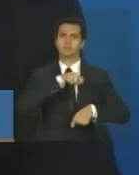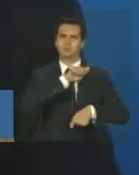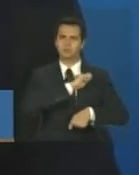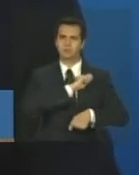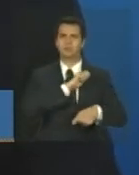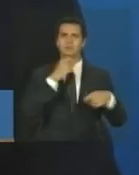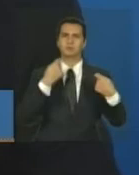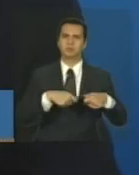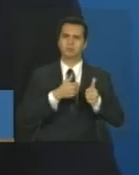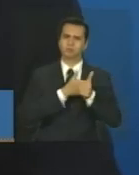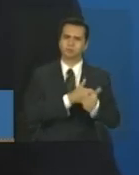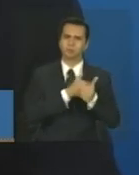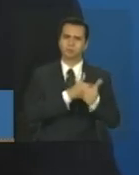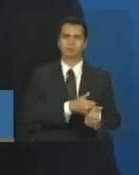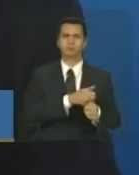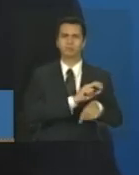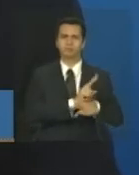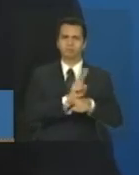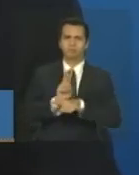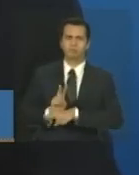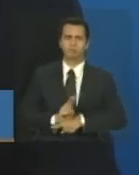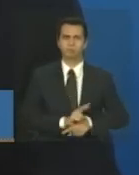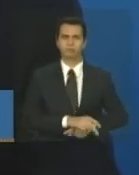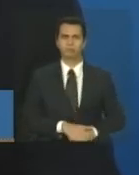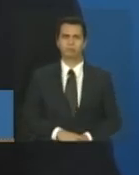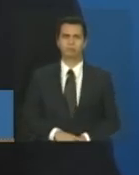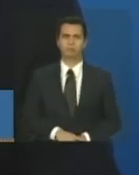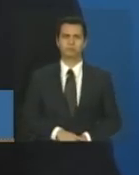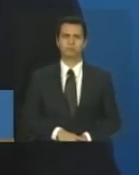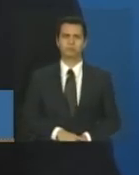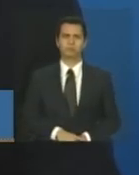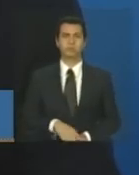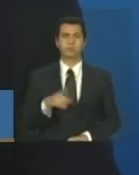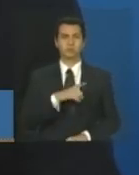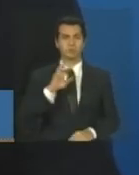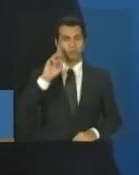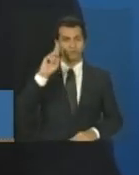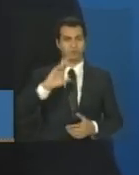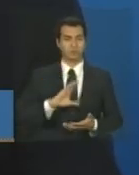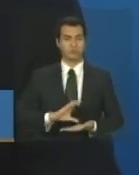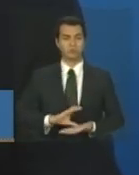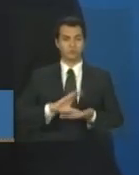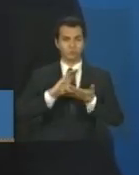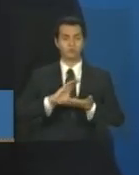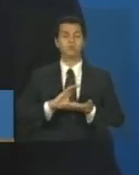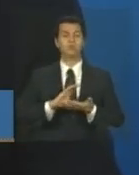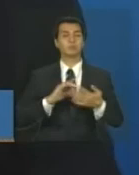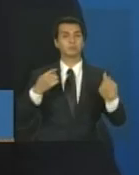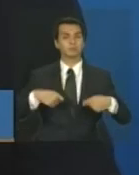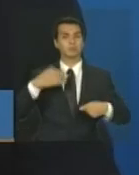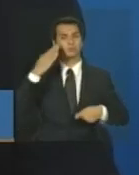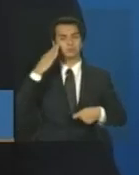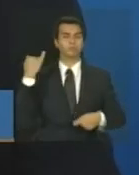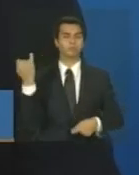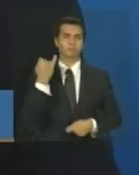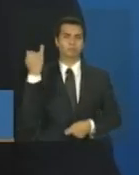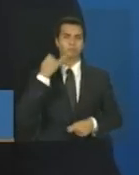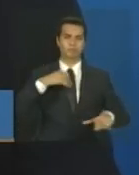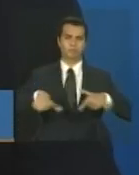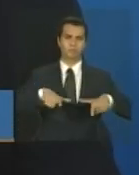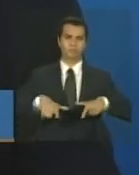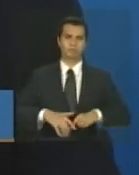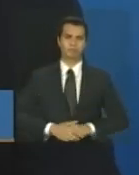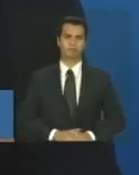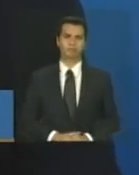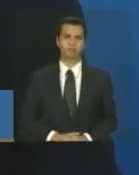né e sabendo que o trabalho dele é fundamental e se não se eventualmente